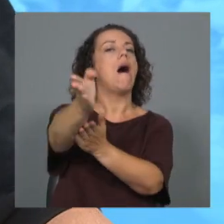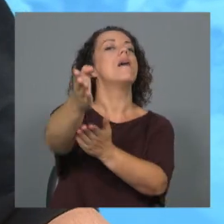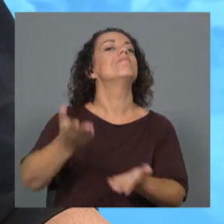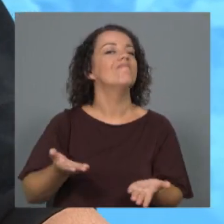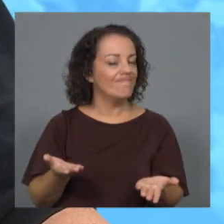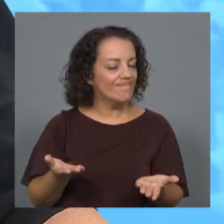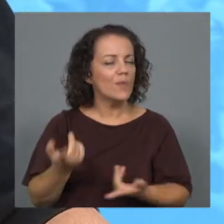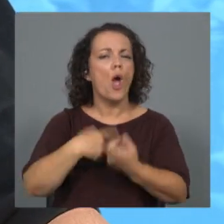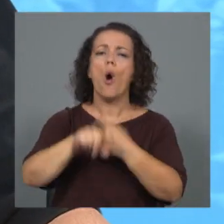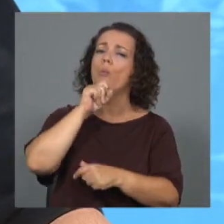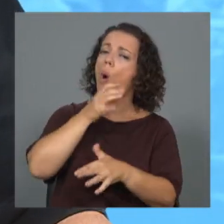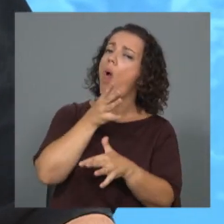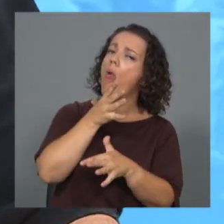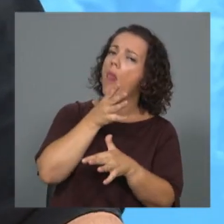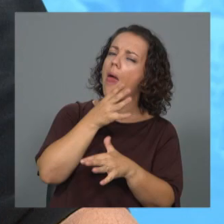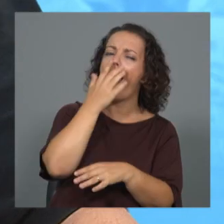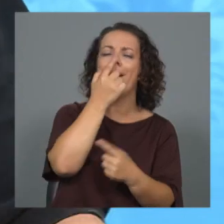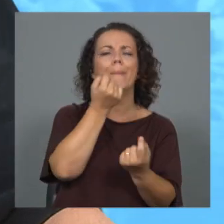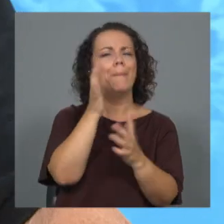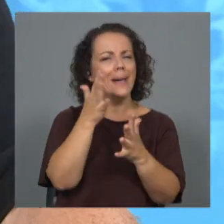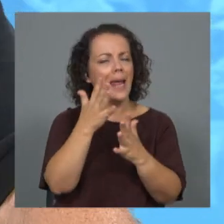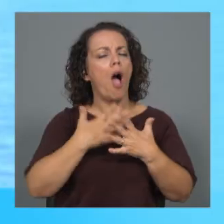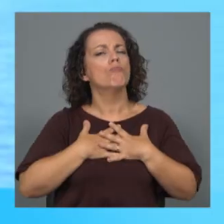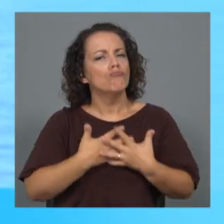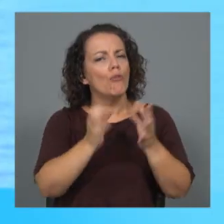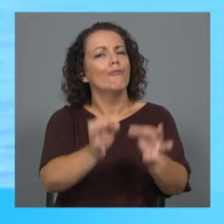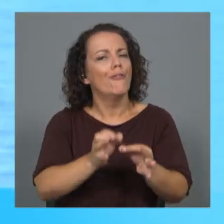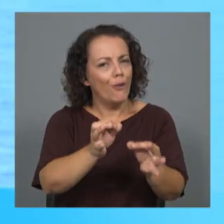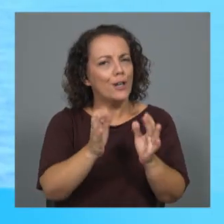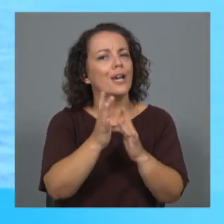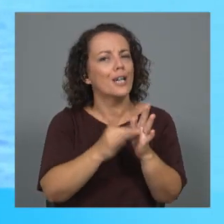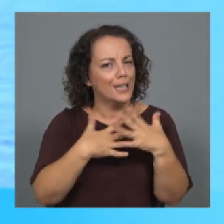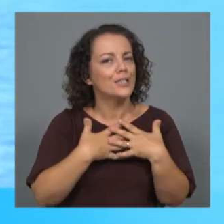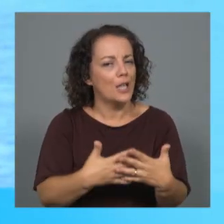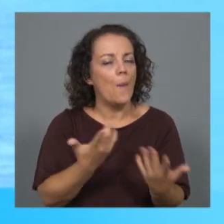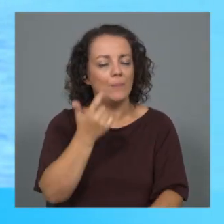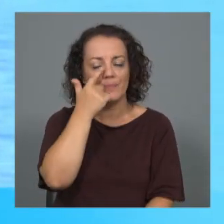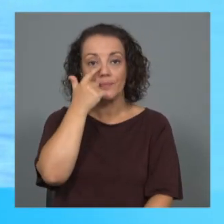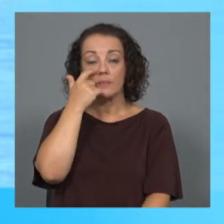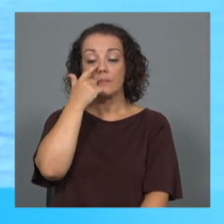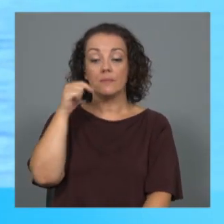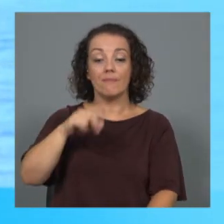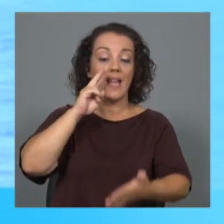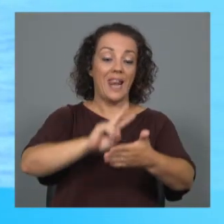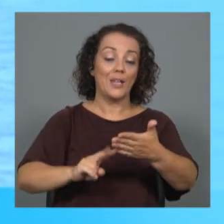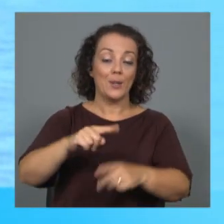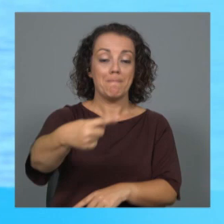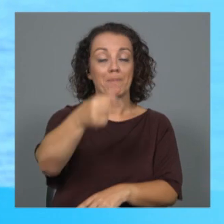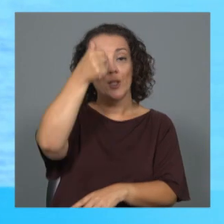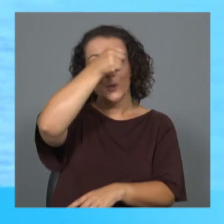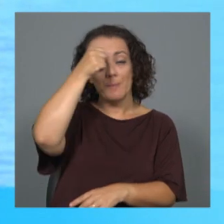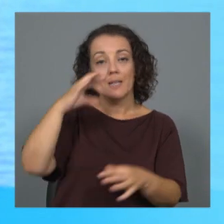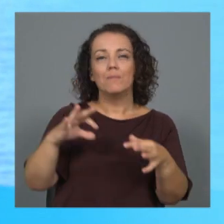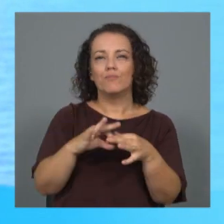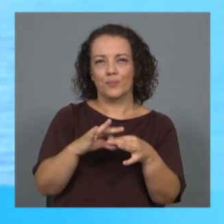tenham discursos muito cristãos. Estamos a olhar as leituras do próximo domingo e a perceber que têm uma